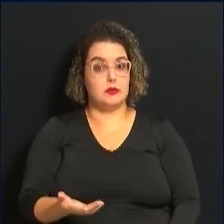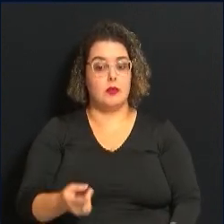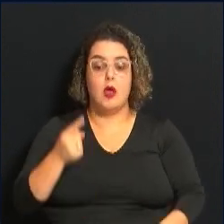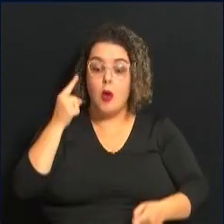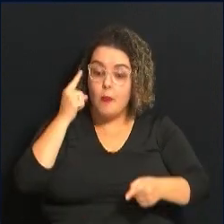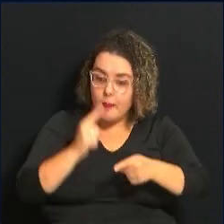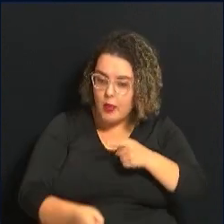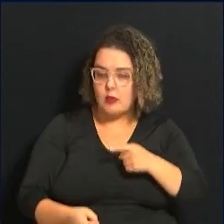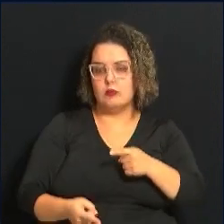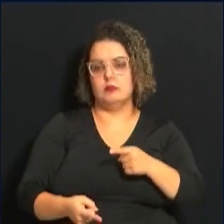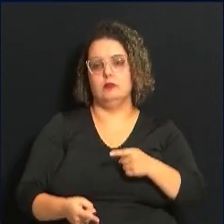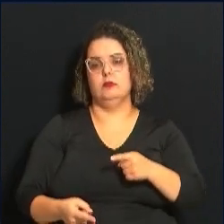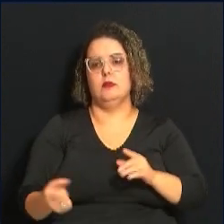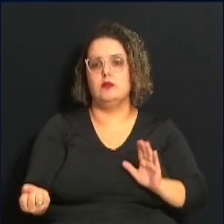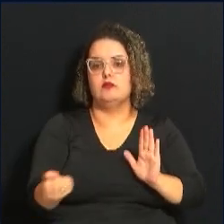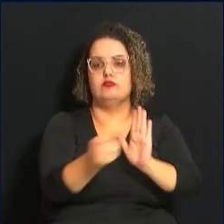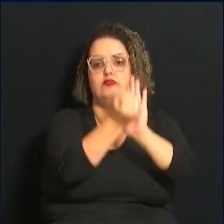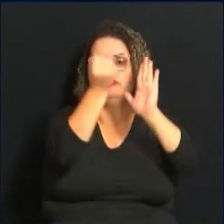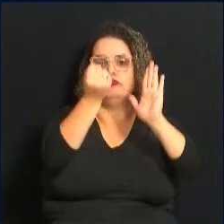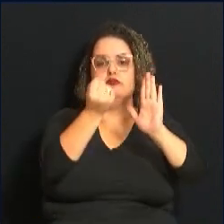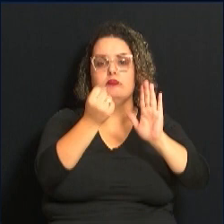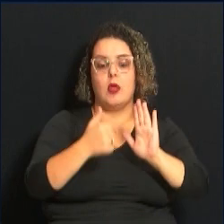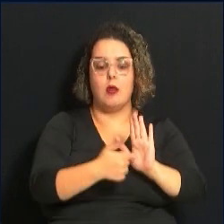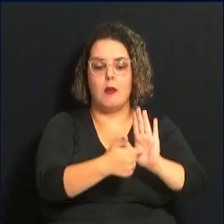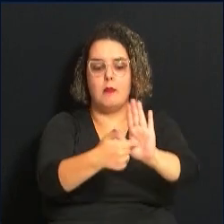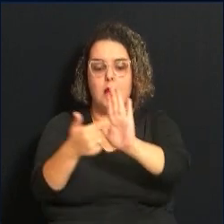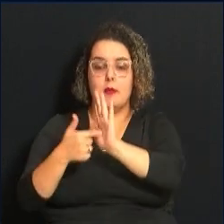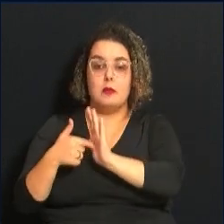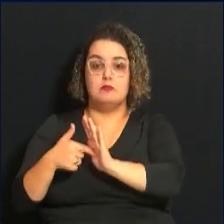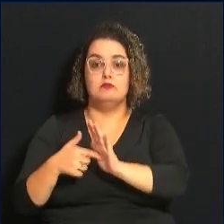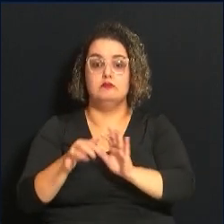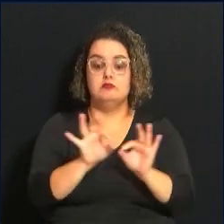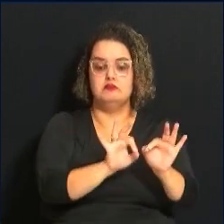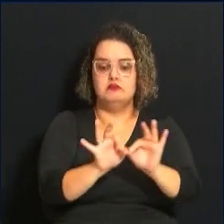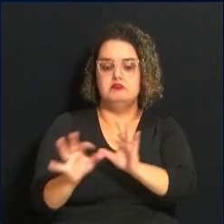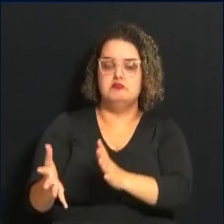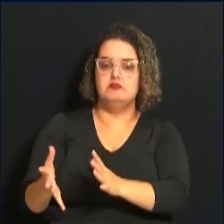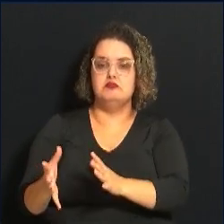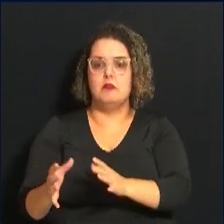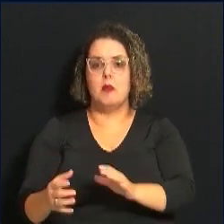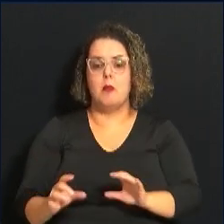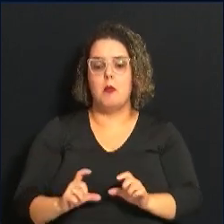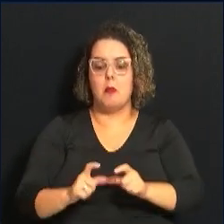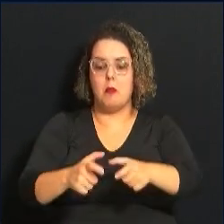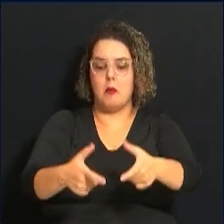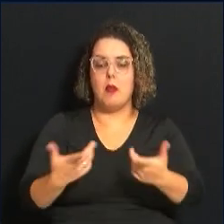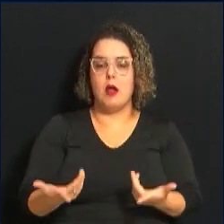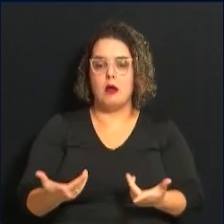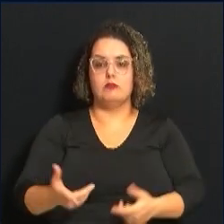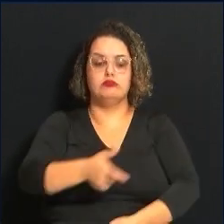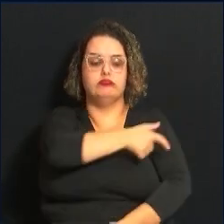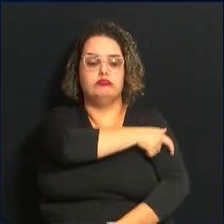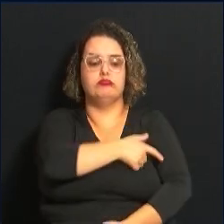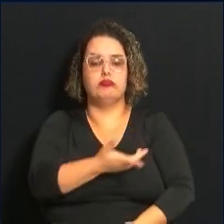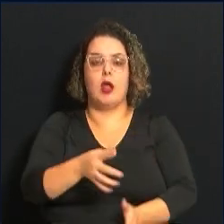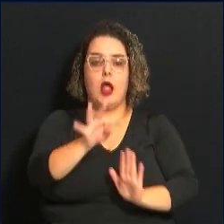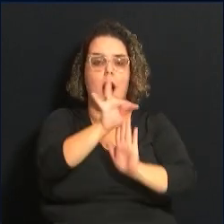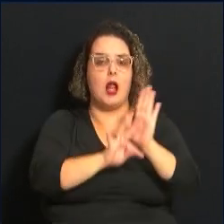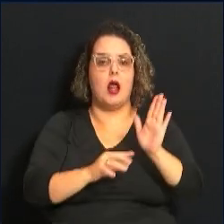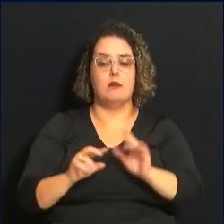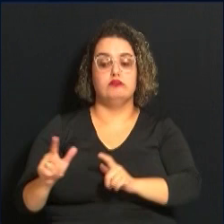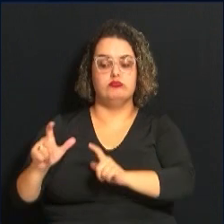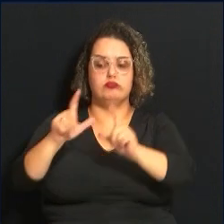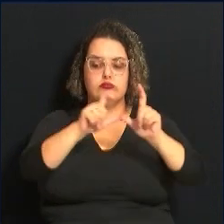proibidos símbolos, emblemas, ornamentos, distintivos, imagens, textos, áudios